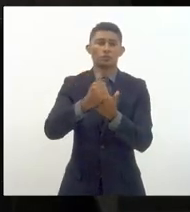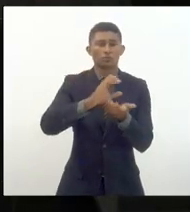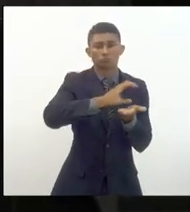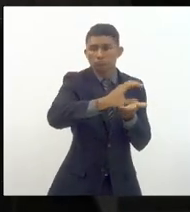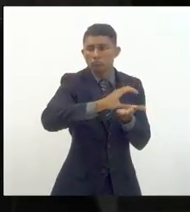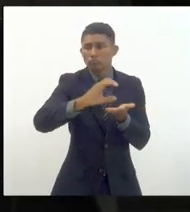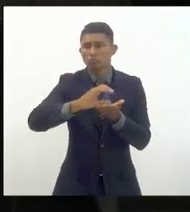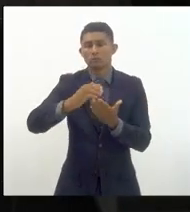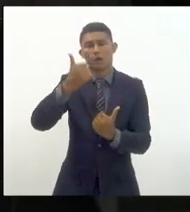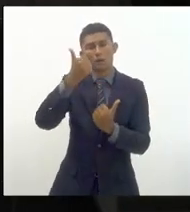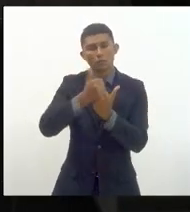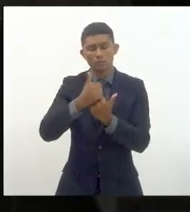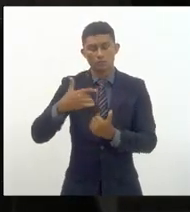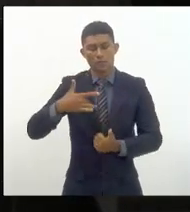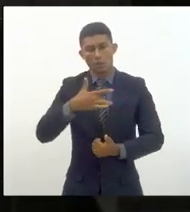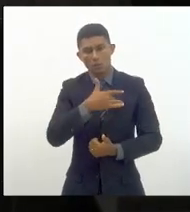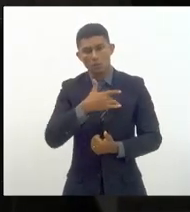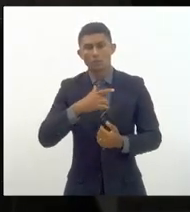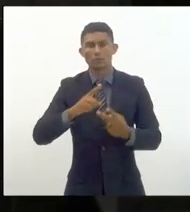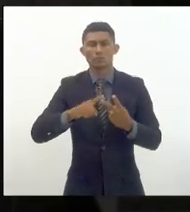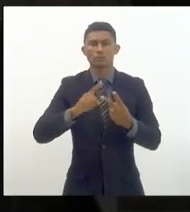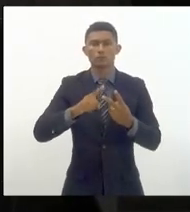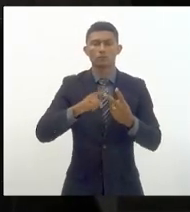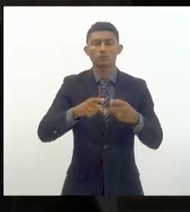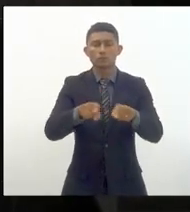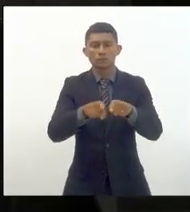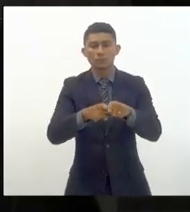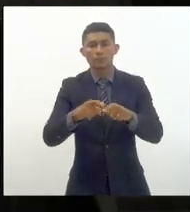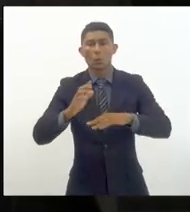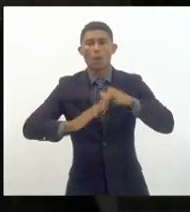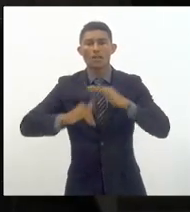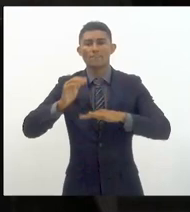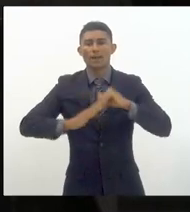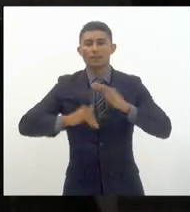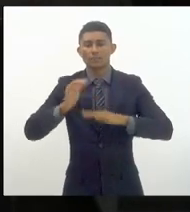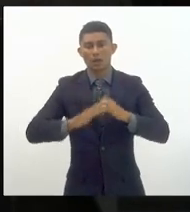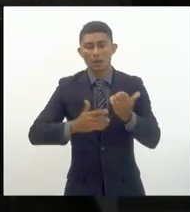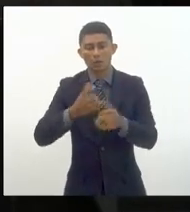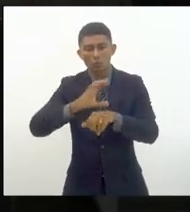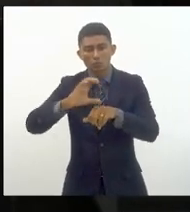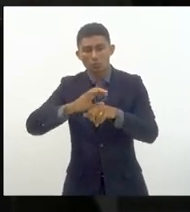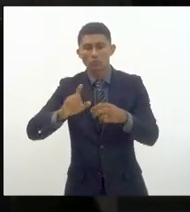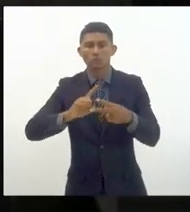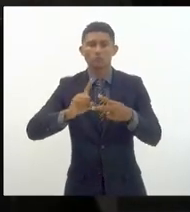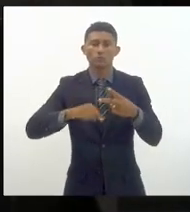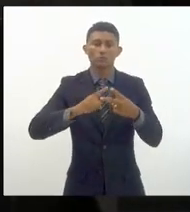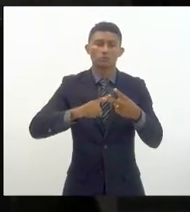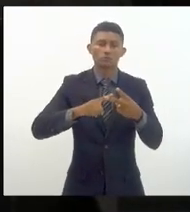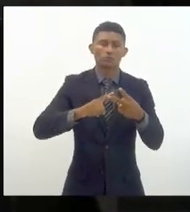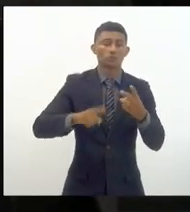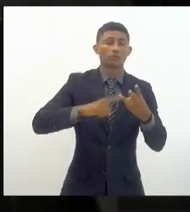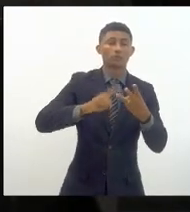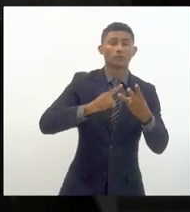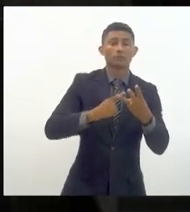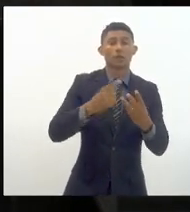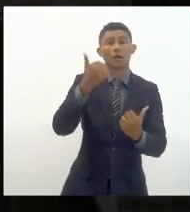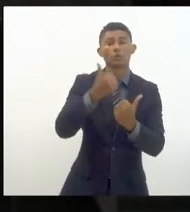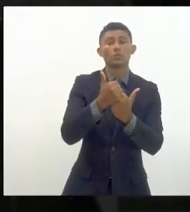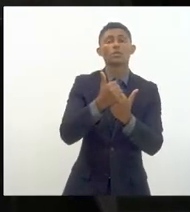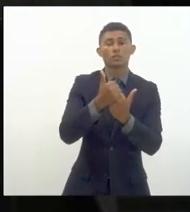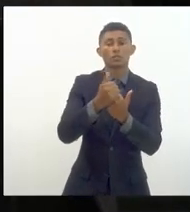auxílio-saúde os adicionais de qualificação estender por exemplo auxílio-saúde para os inativos